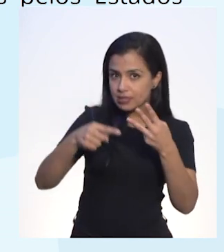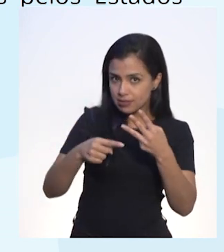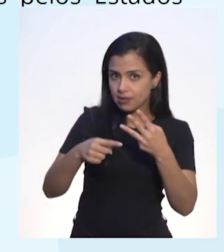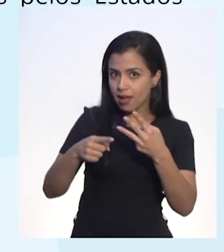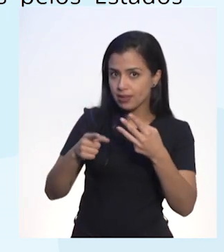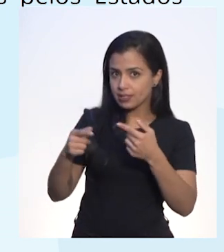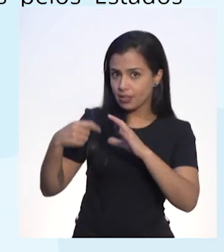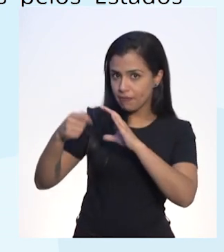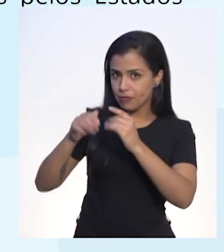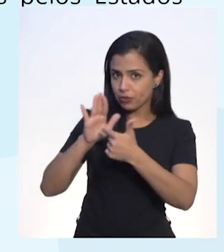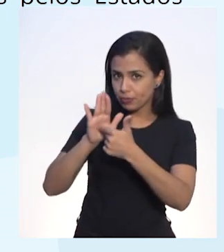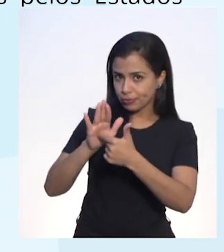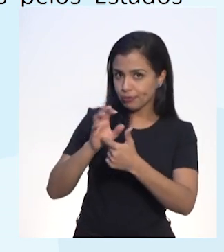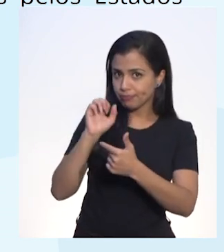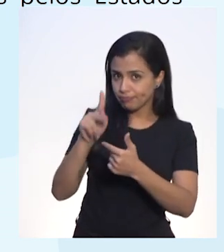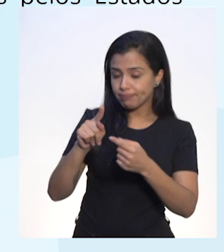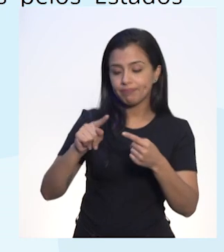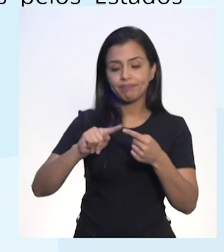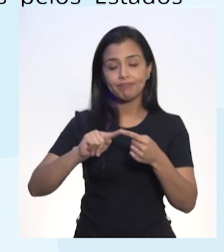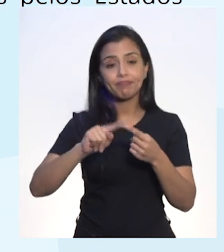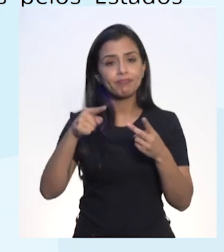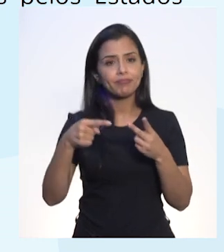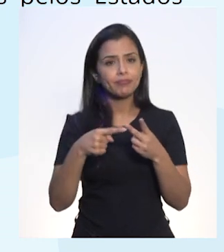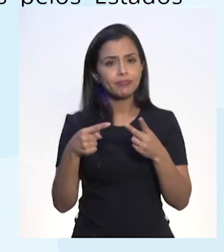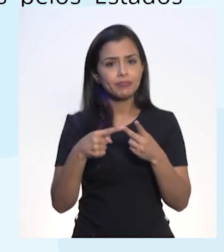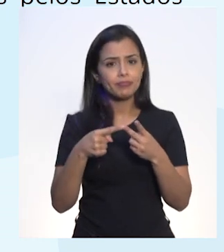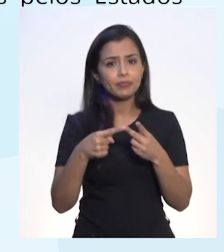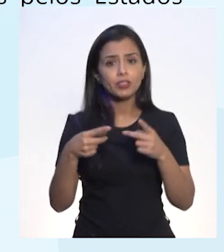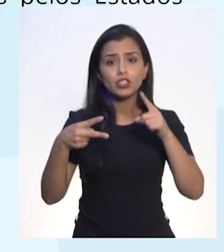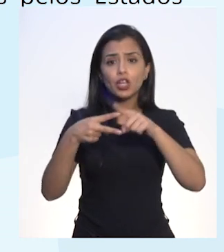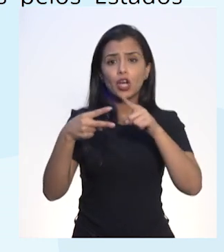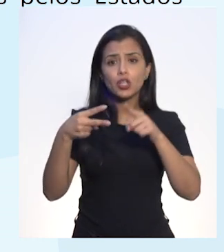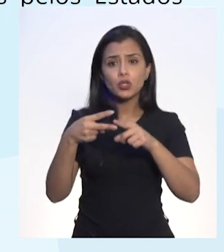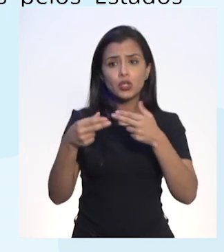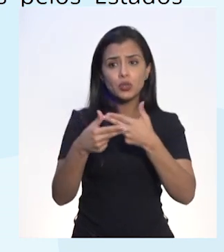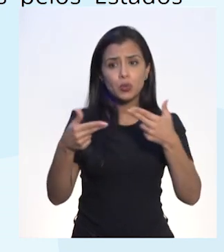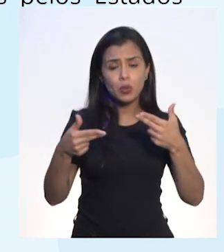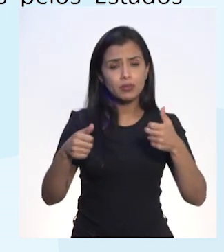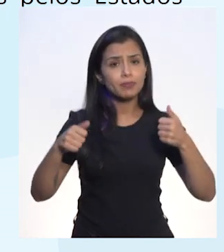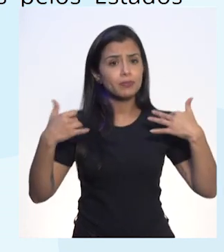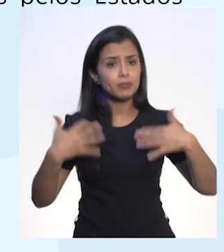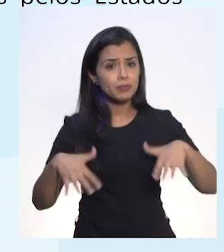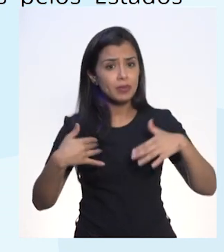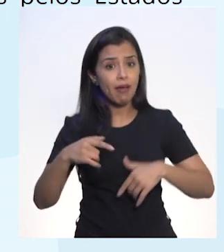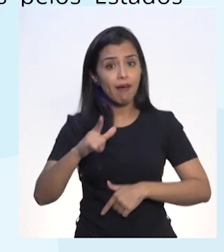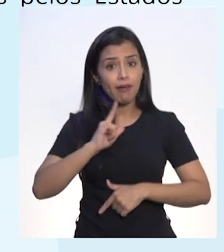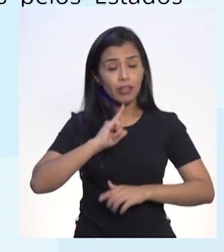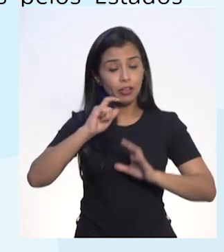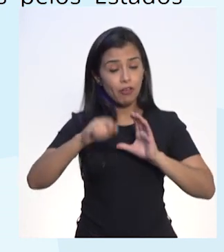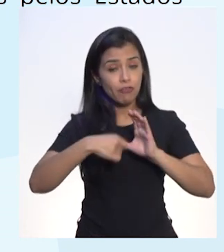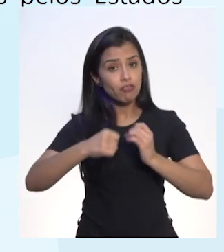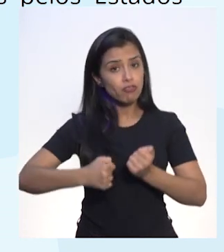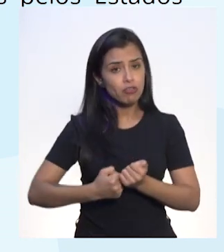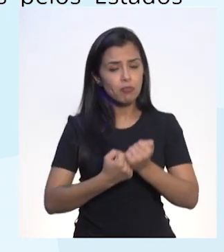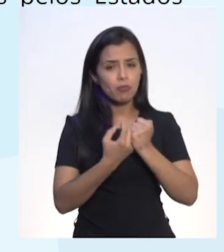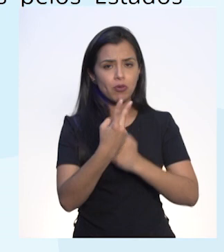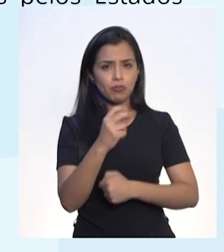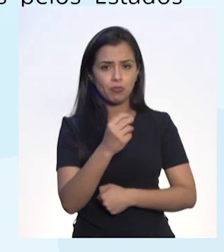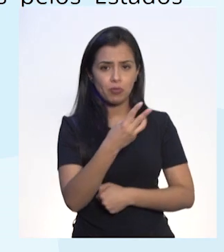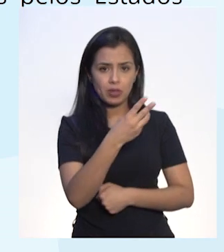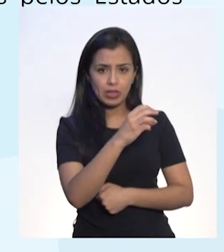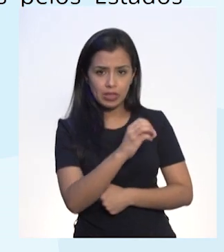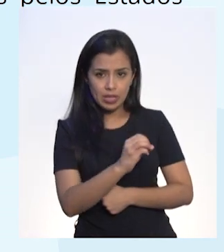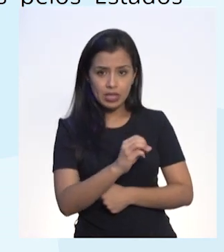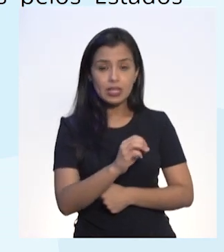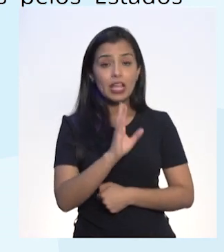E 2, quais são as 2 dimensões críticas abordadas no vídeo que impulsionam a Agenda 2030 e